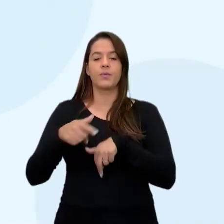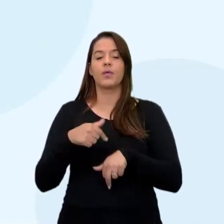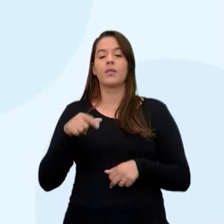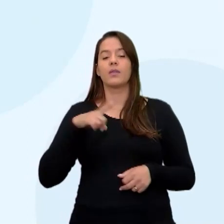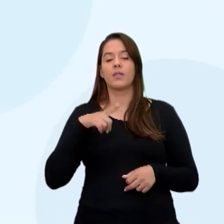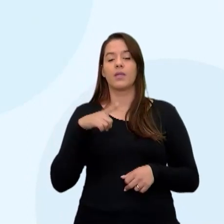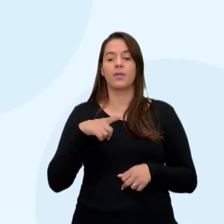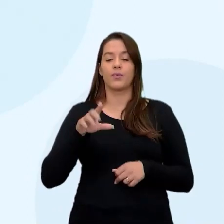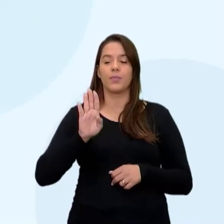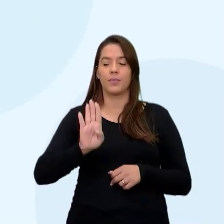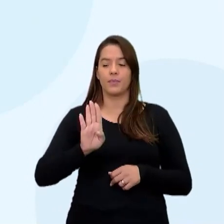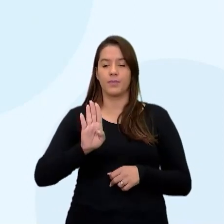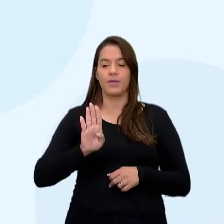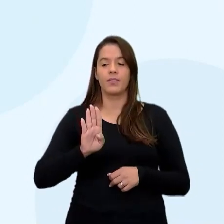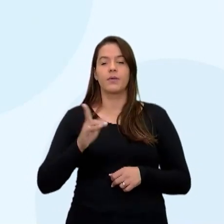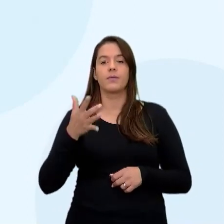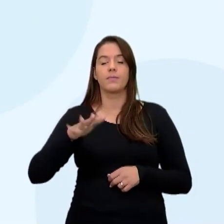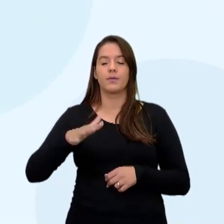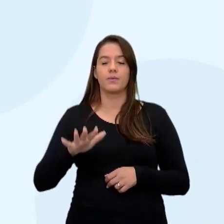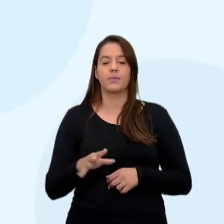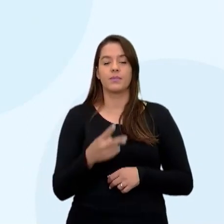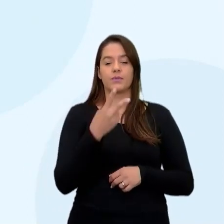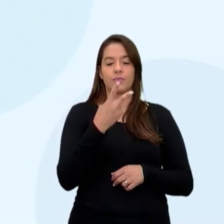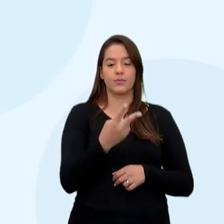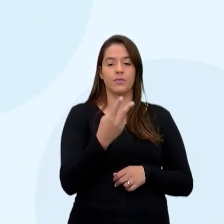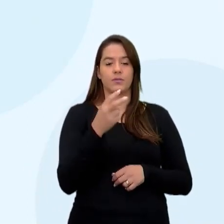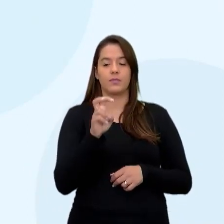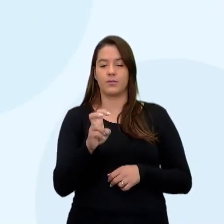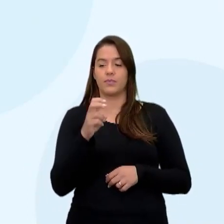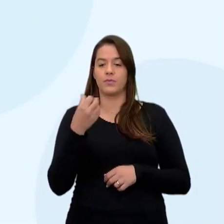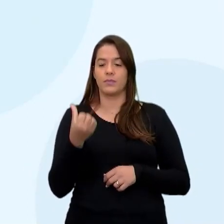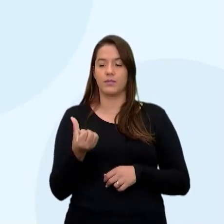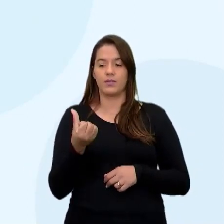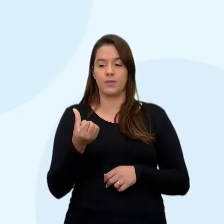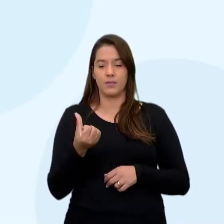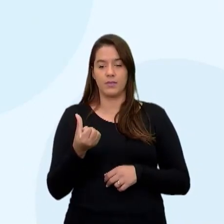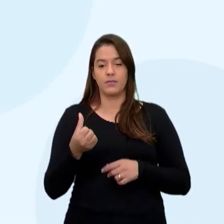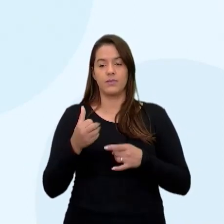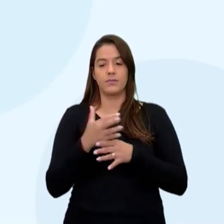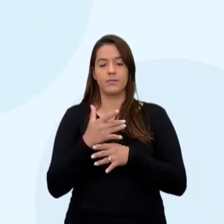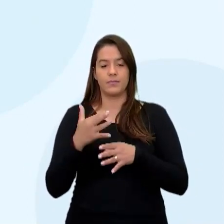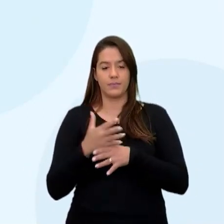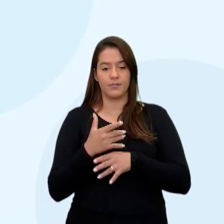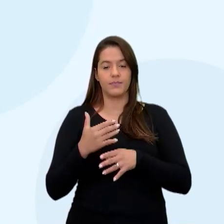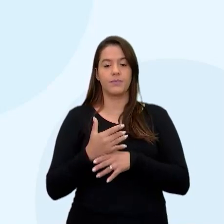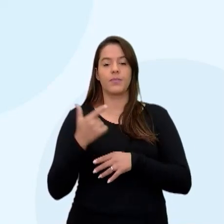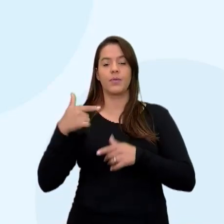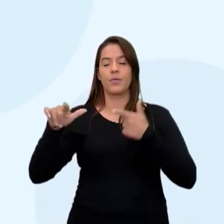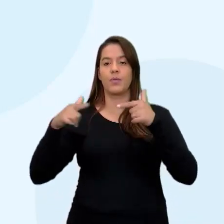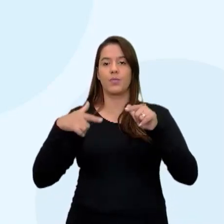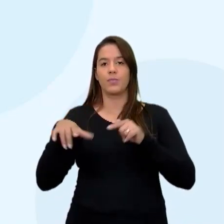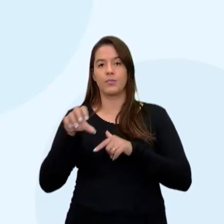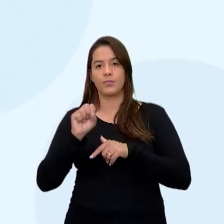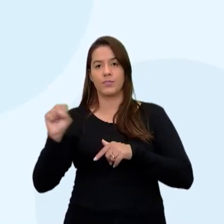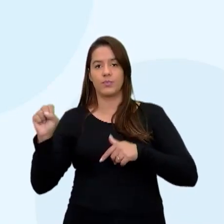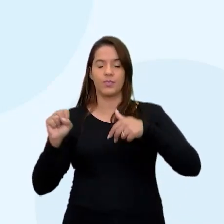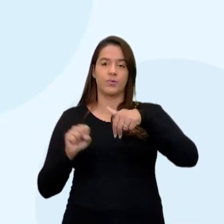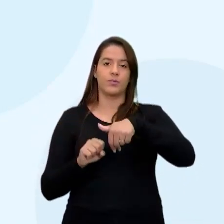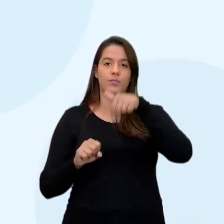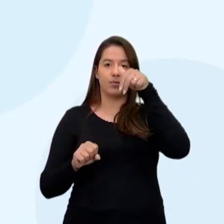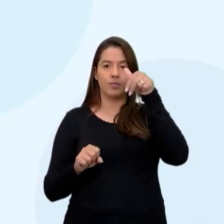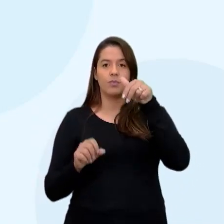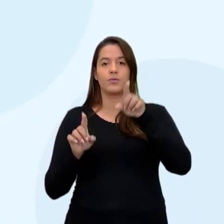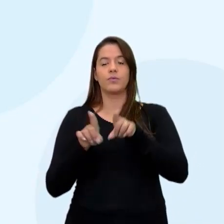B, formado aí por 256 cidades, com grande participação das regiões Sudeste e Nordeste,